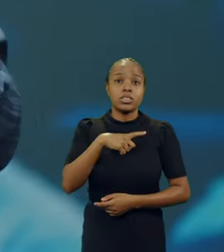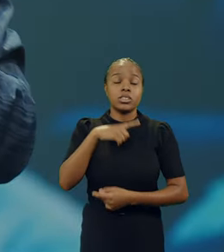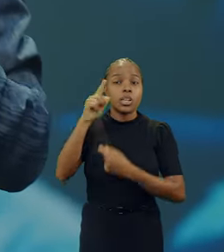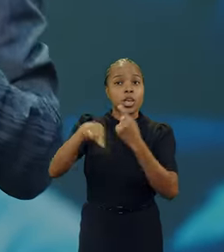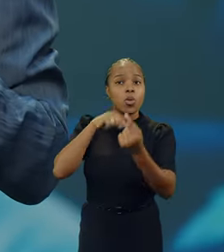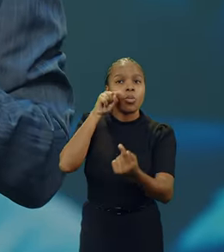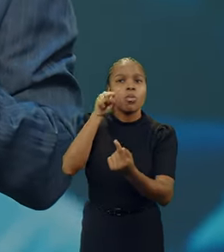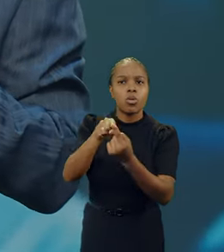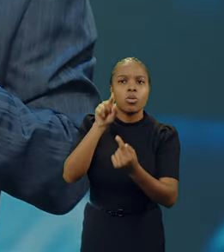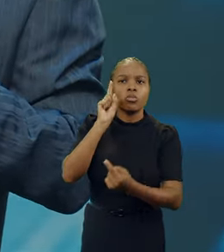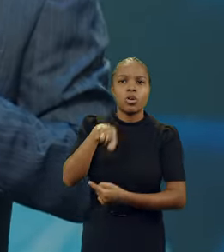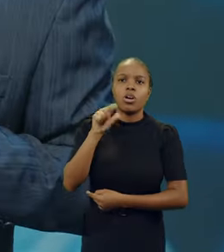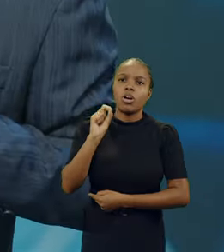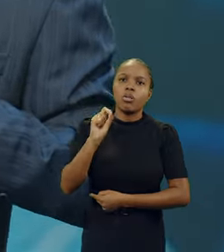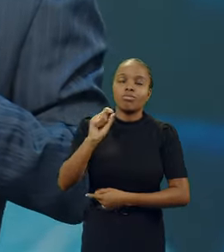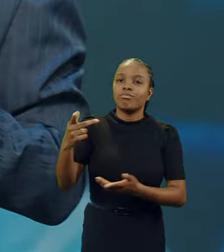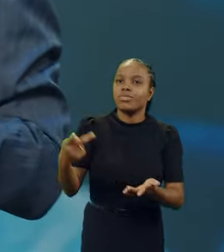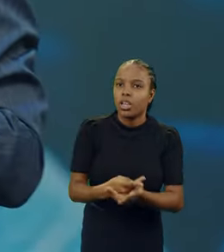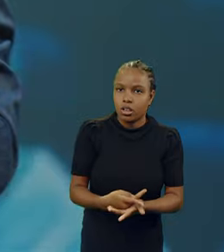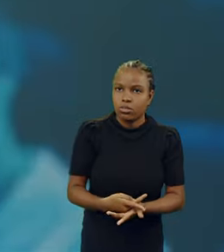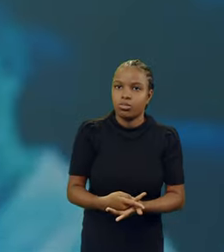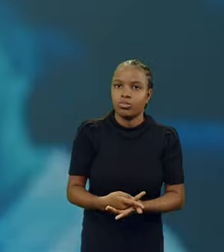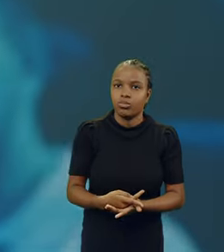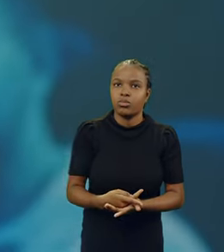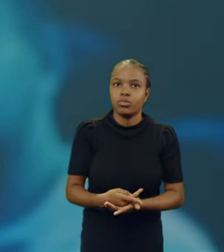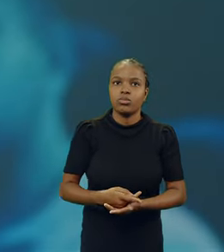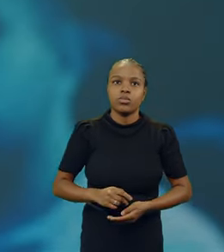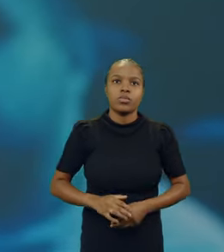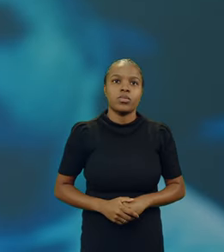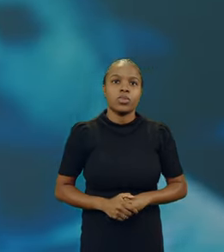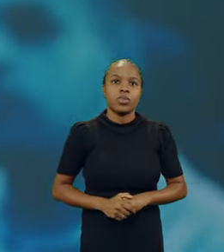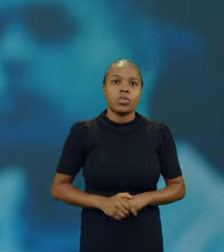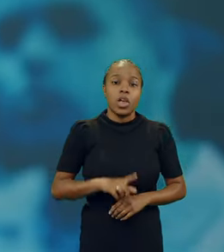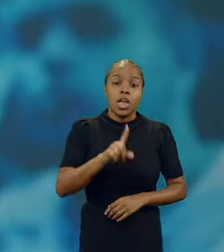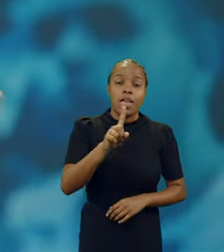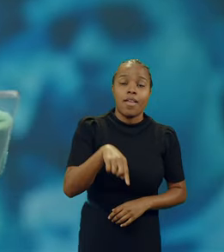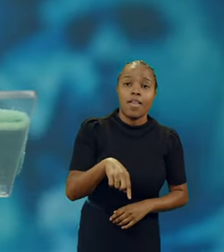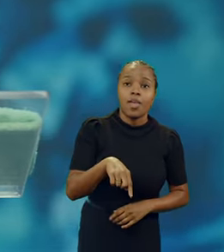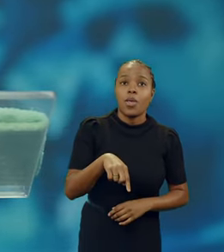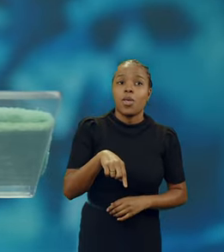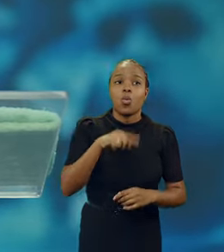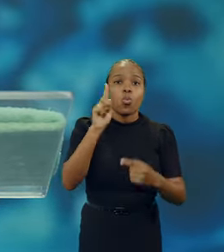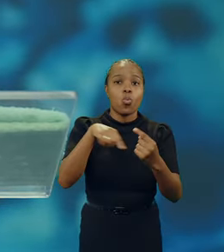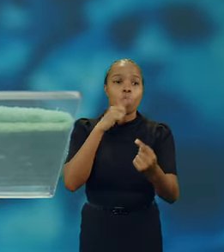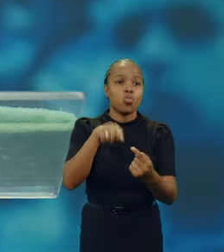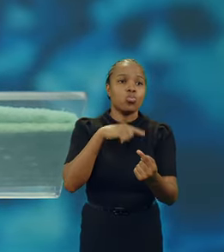o propósito está errado. É um propósito carnal.